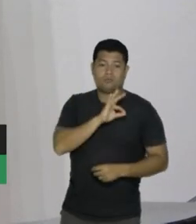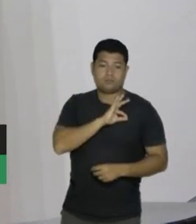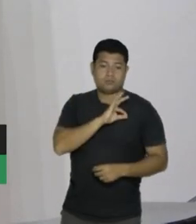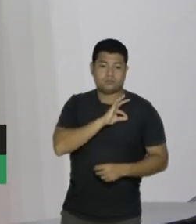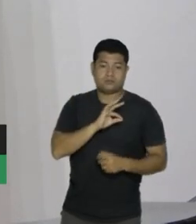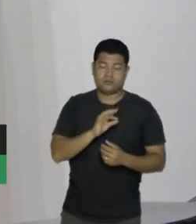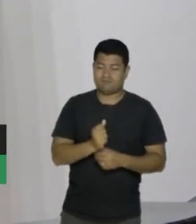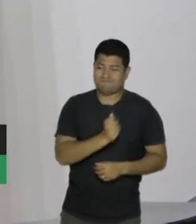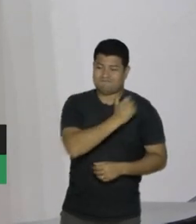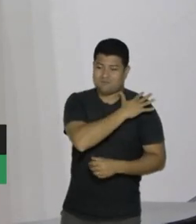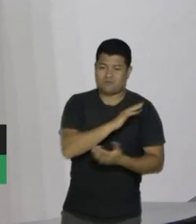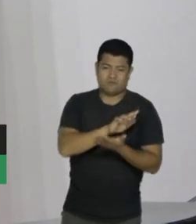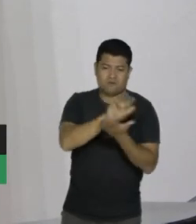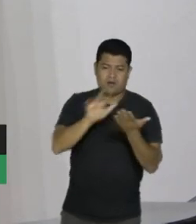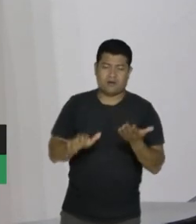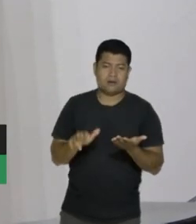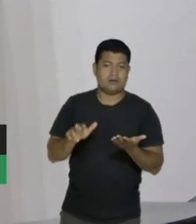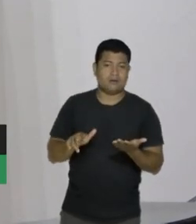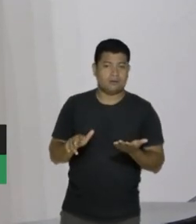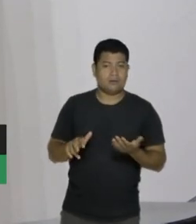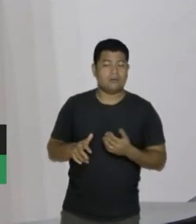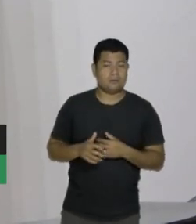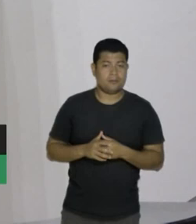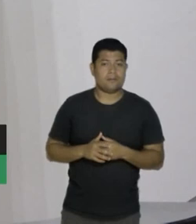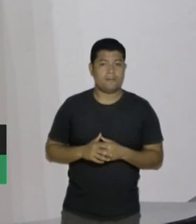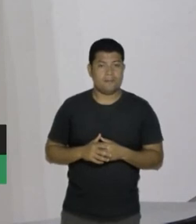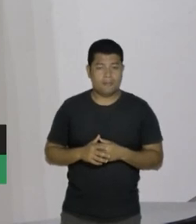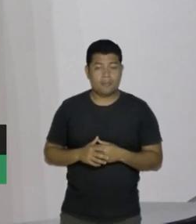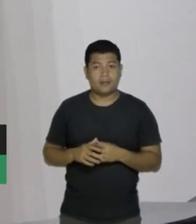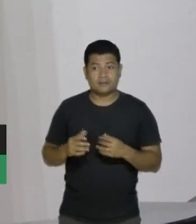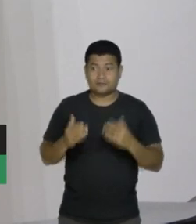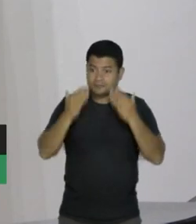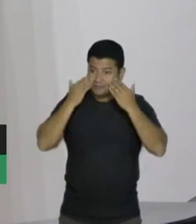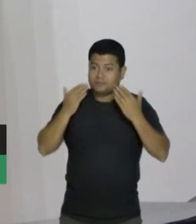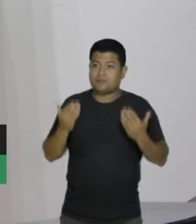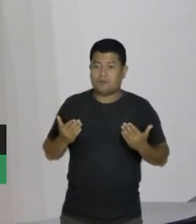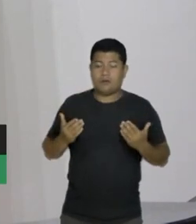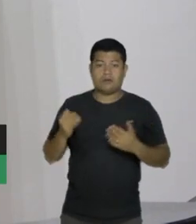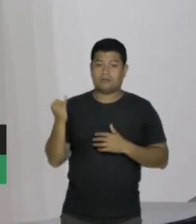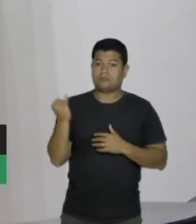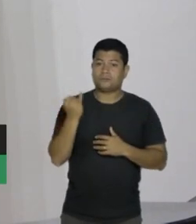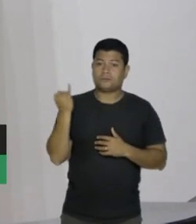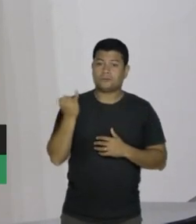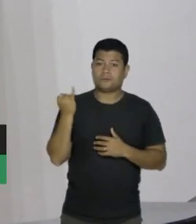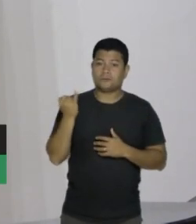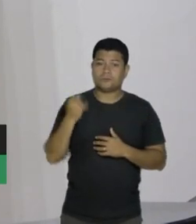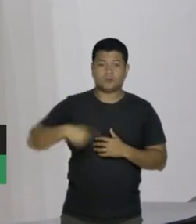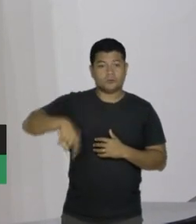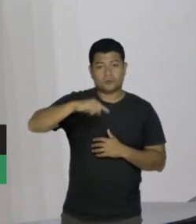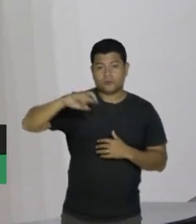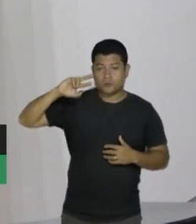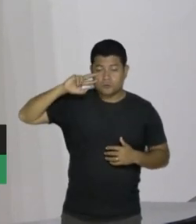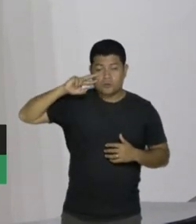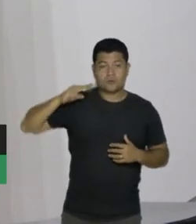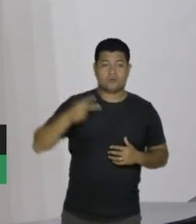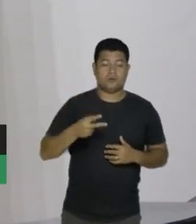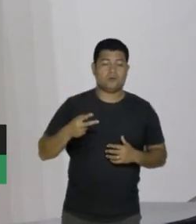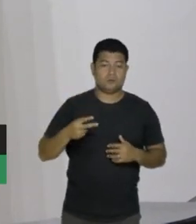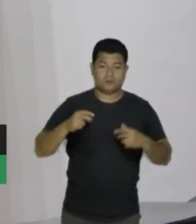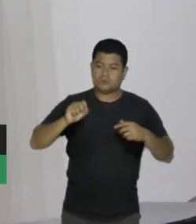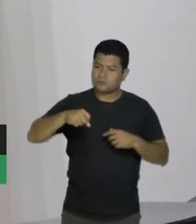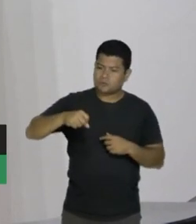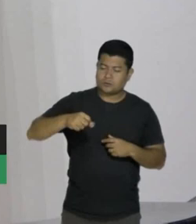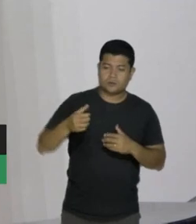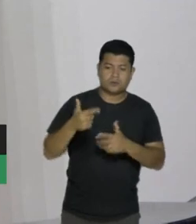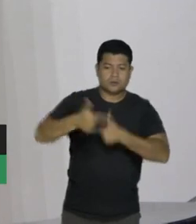trabalham na investigação e a polícia federal então vejam como é importante né Nós reconhecemos o trabalho de